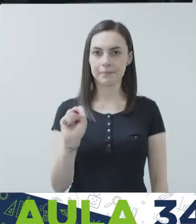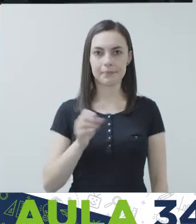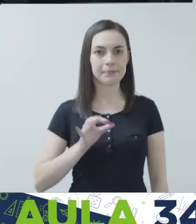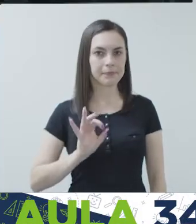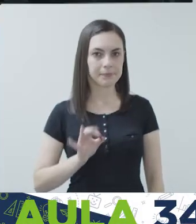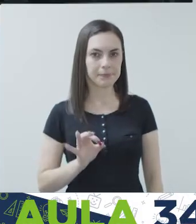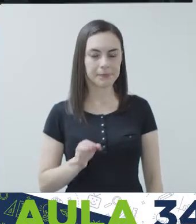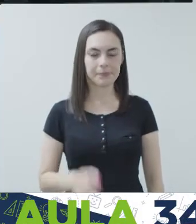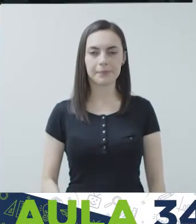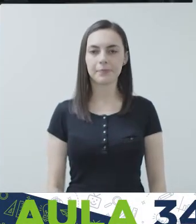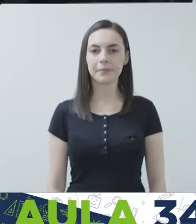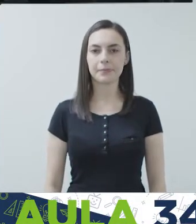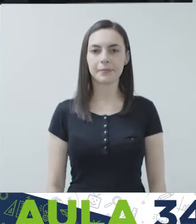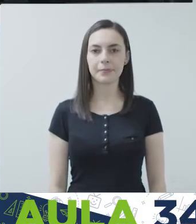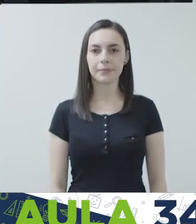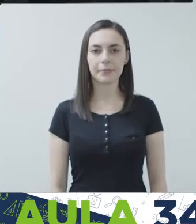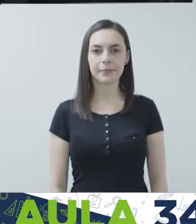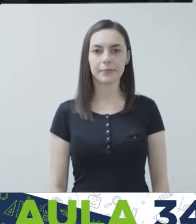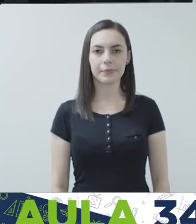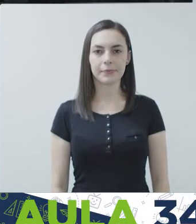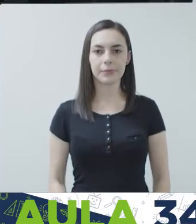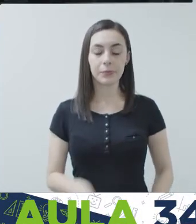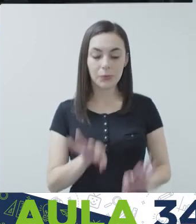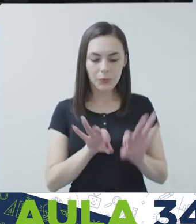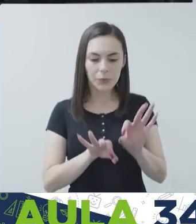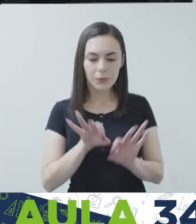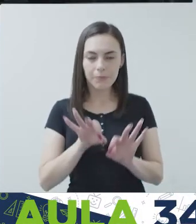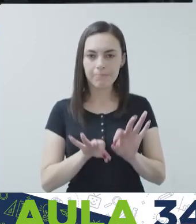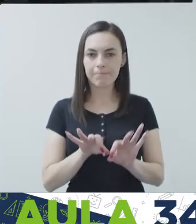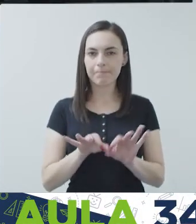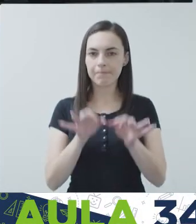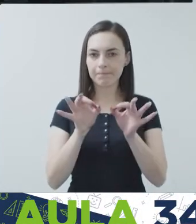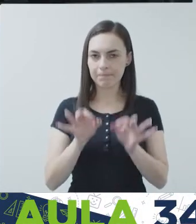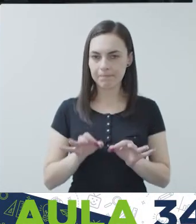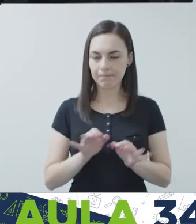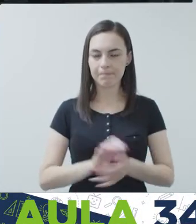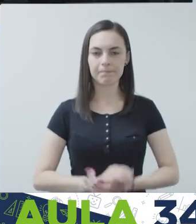Certo? Vamos deixar assim para ficar bem certinho.